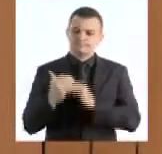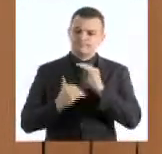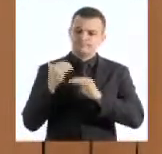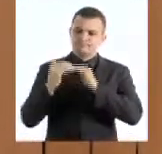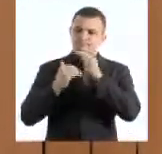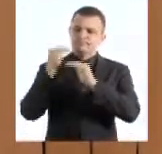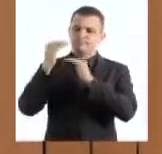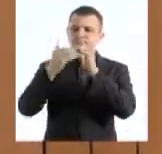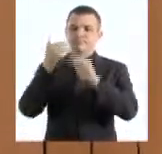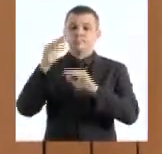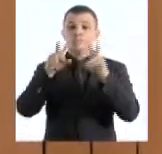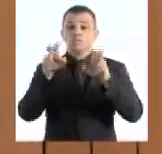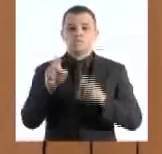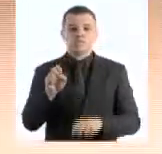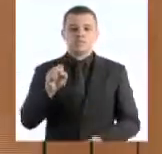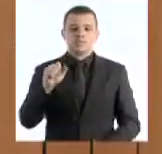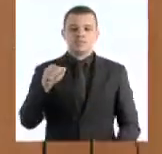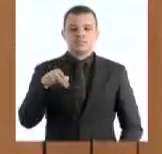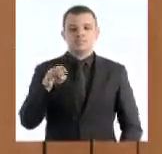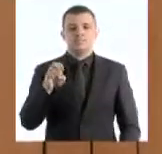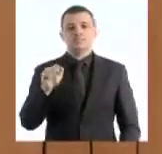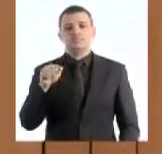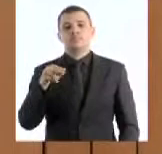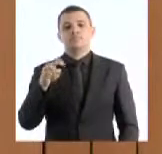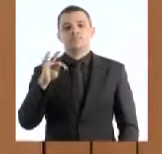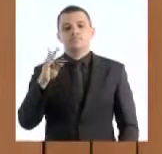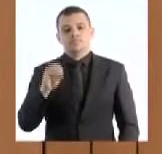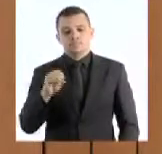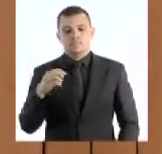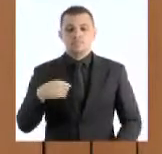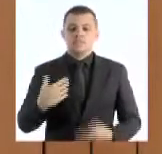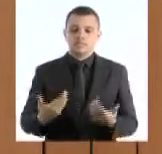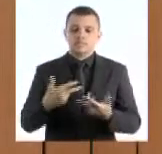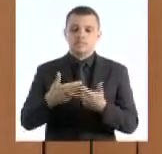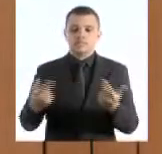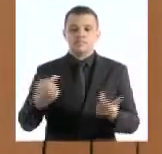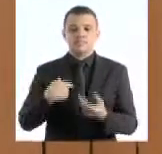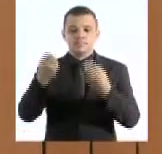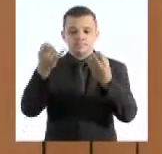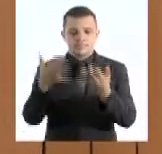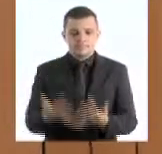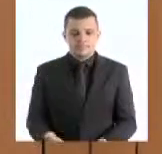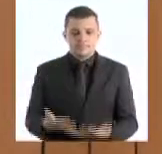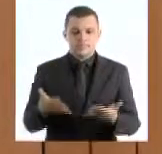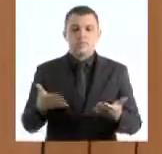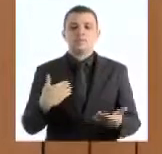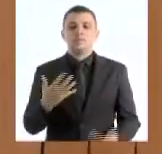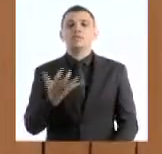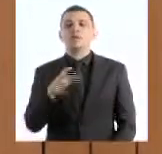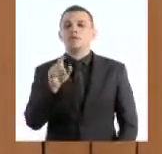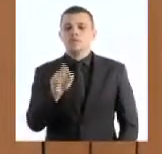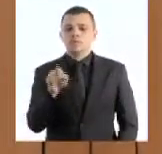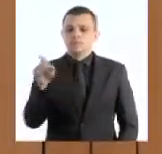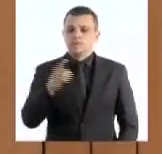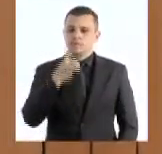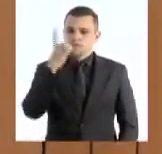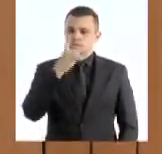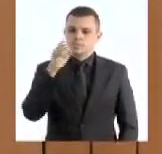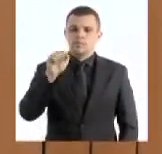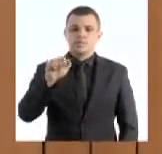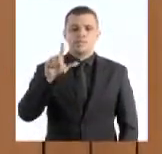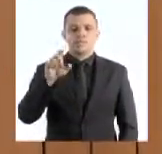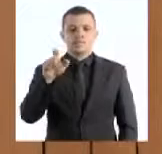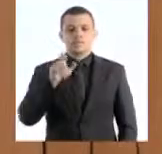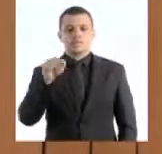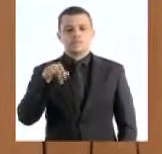relação ao saneamento. Então, senhor presidente, eram essas minhas palavras. Gostaria aqui muito de ouvir o deputado Alexandre Almeida se desculpar com